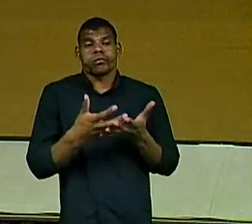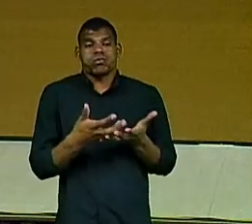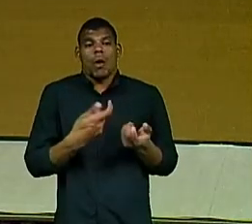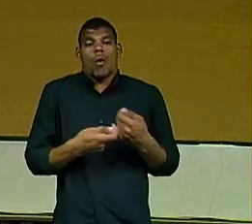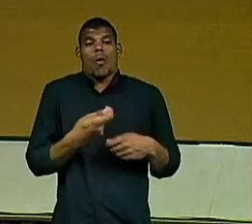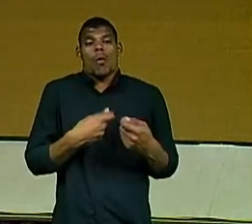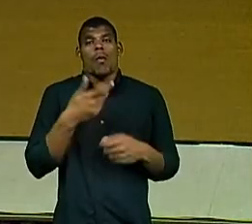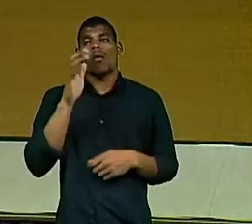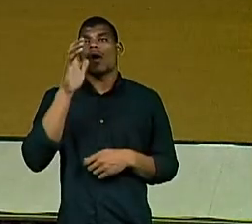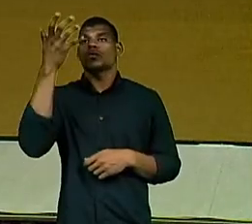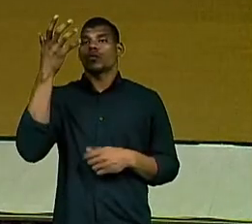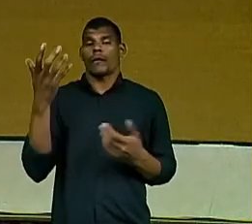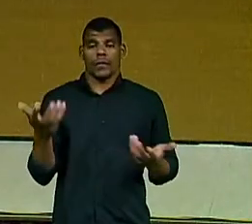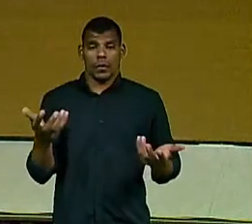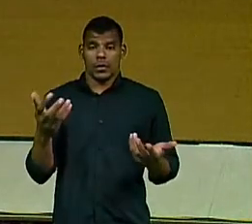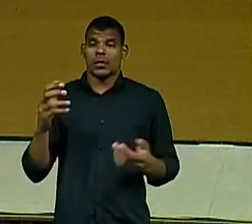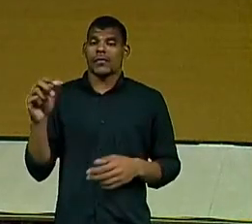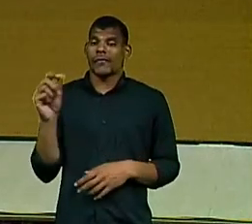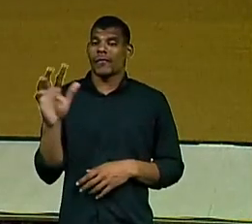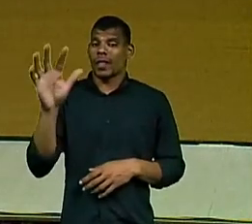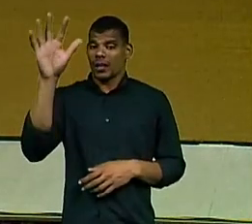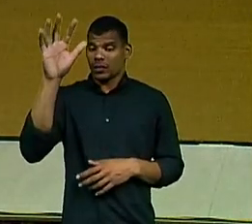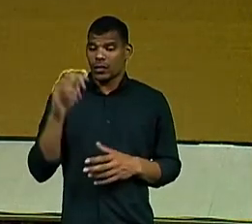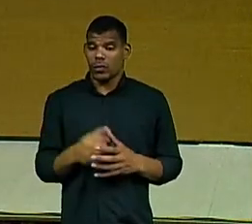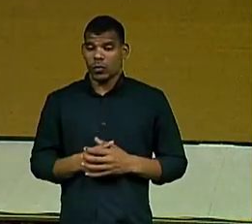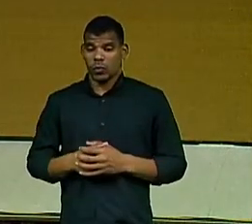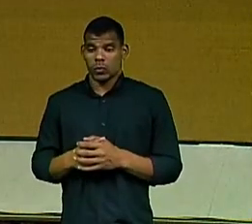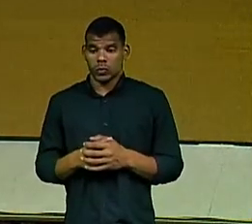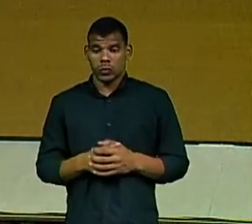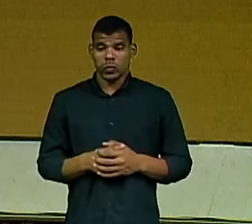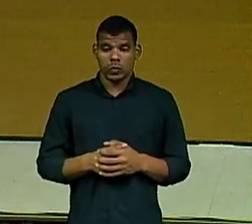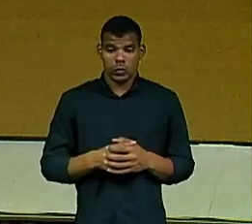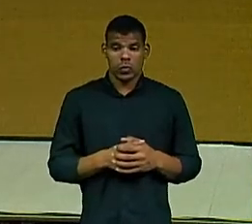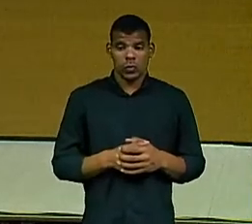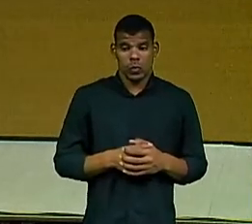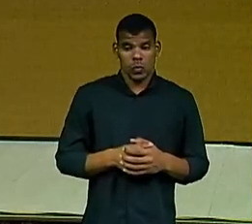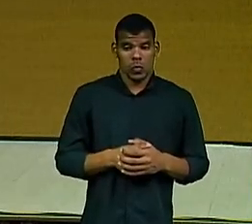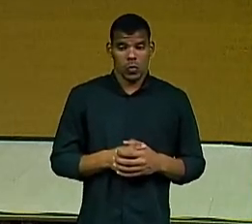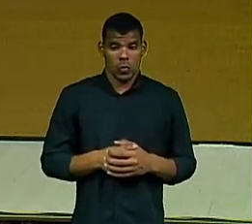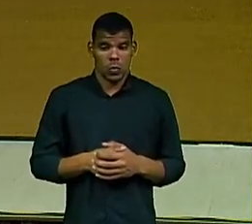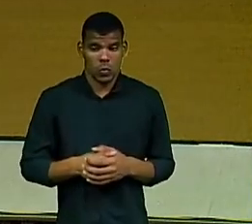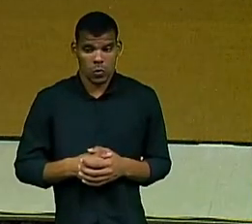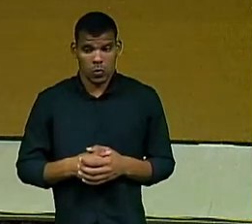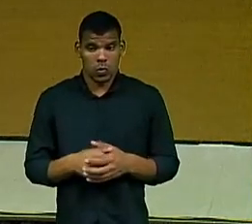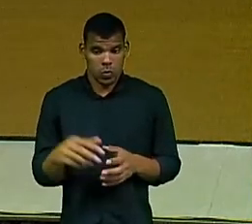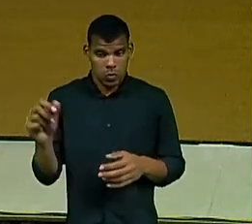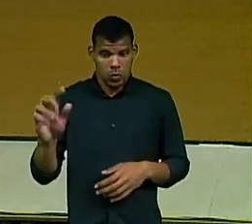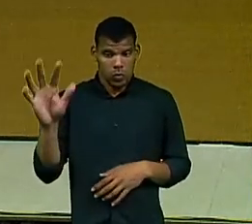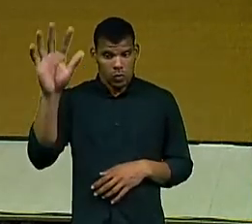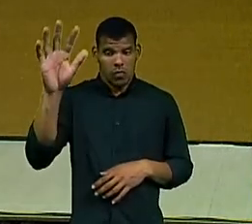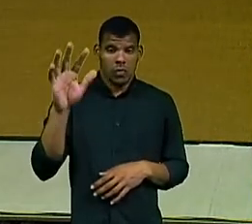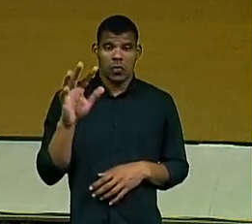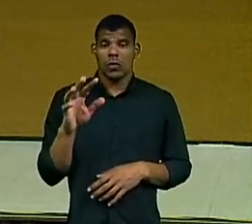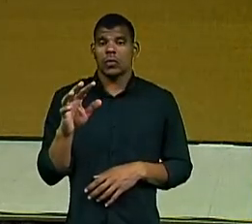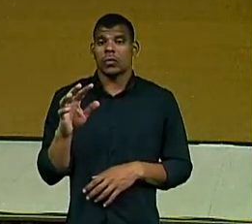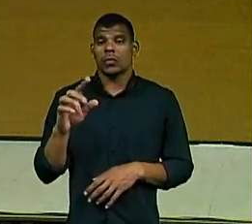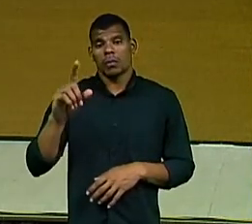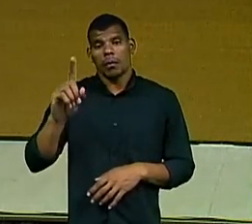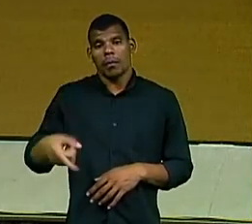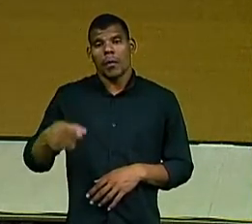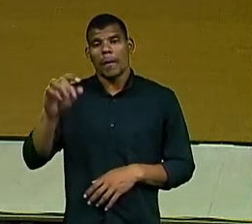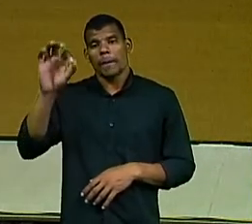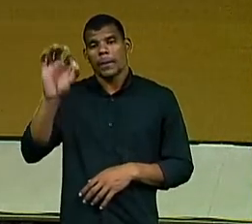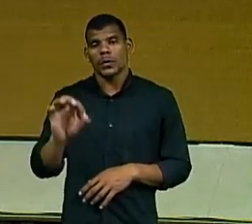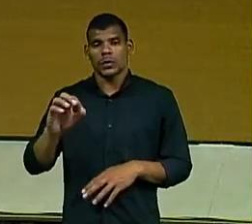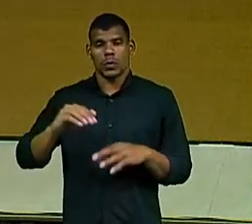a economia com a inflação pessoal no começo do governo dele a inflação tava passava de mil por